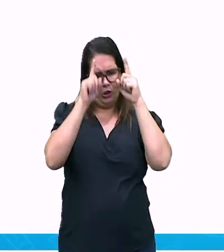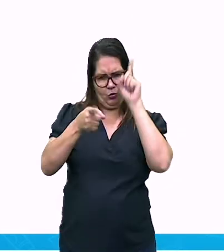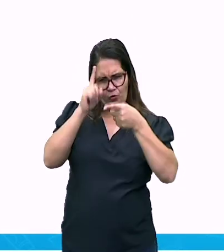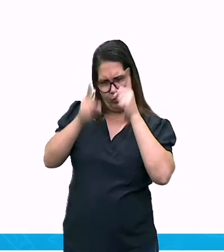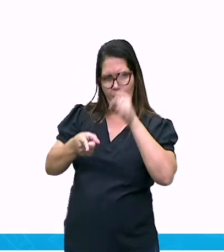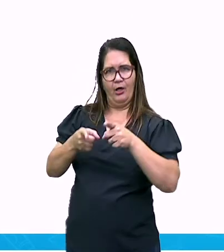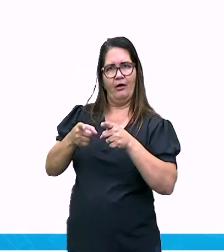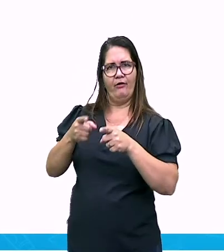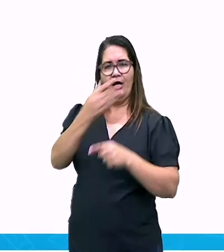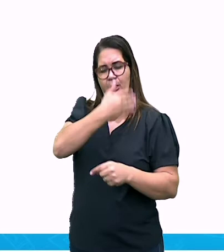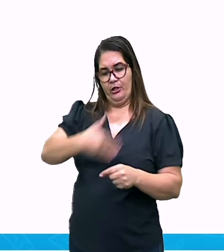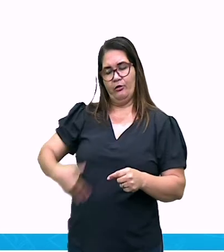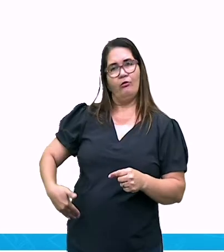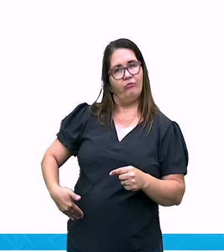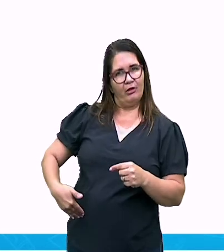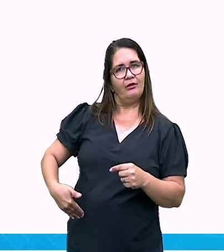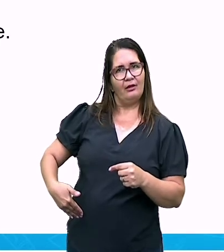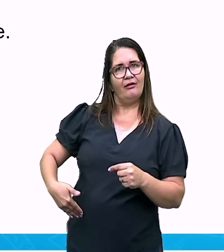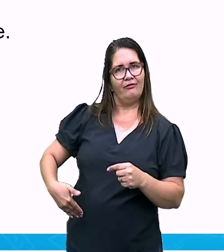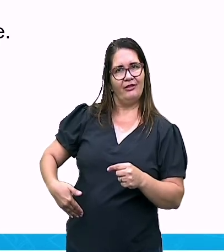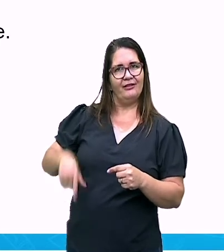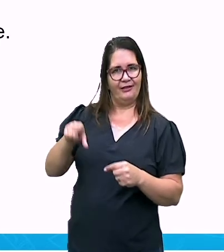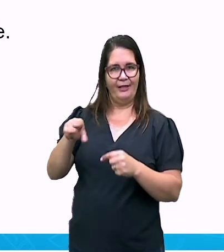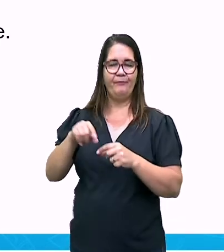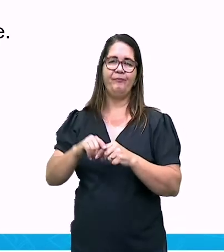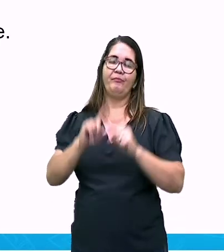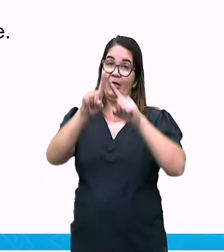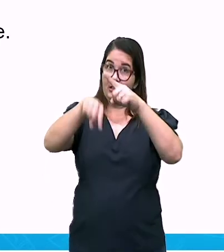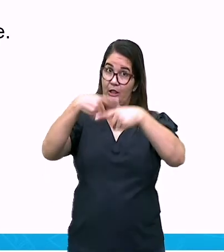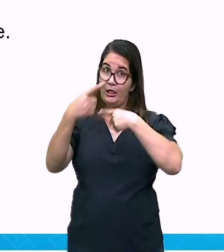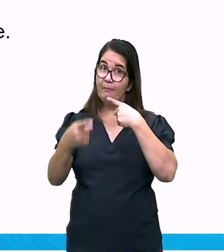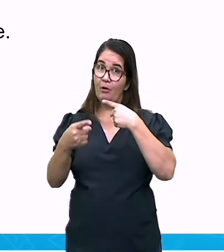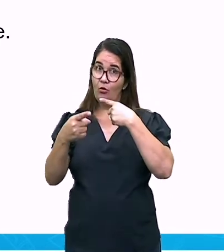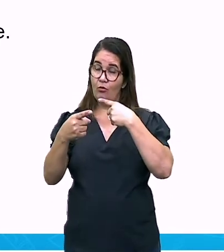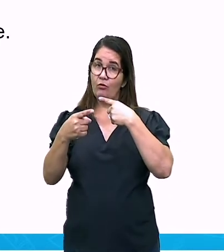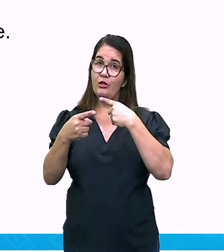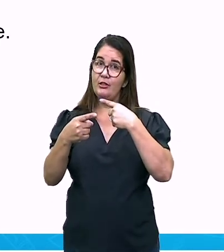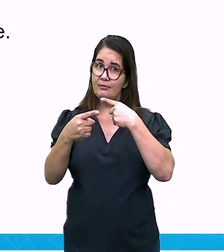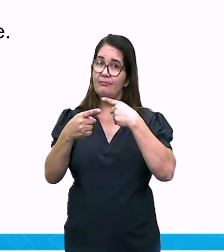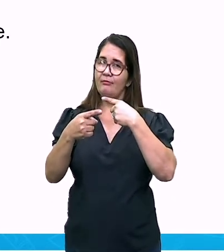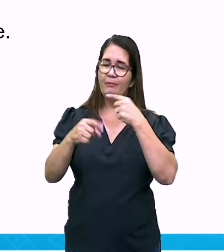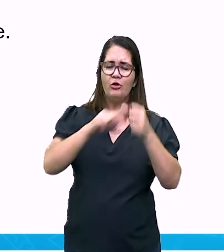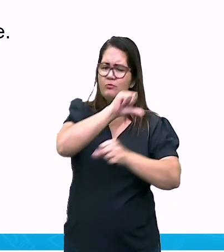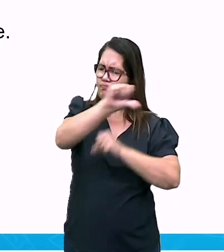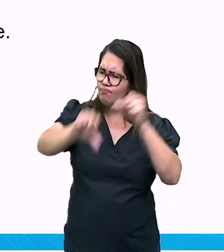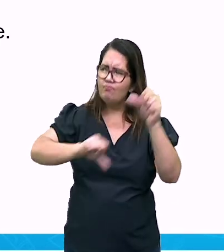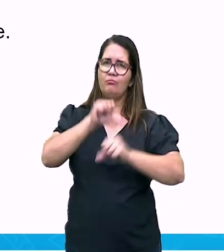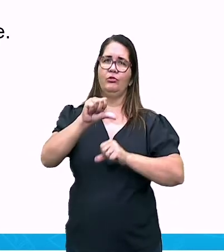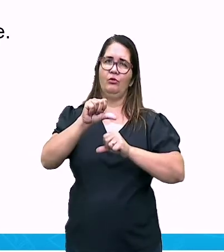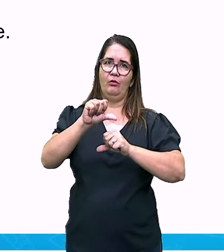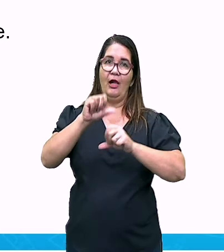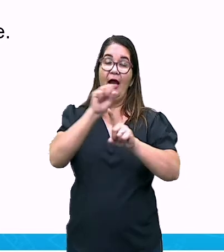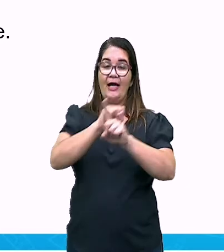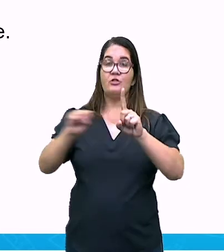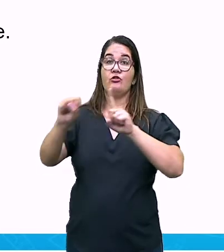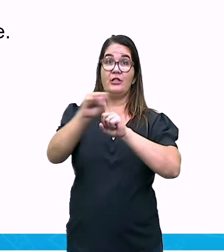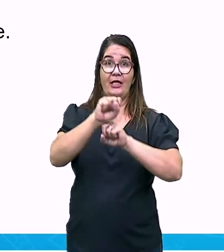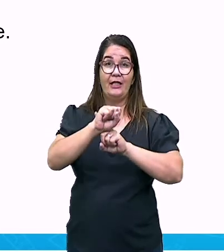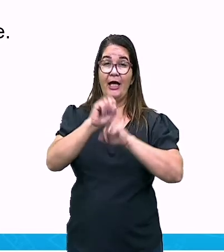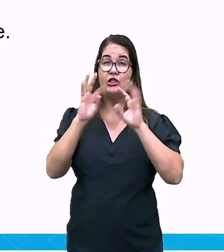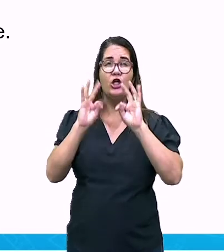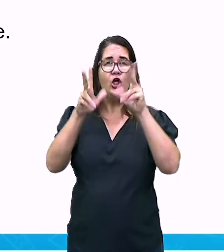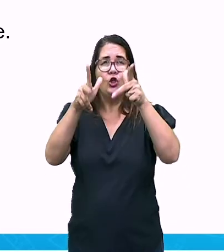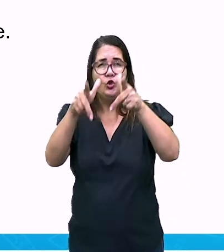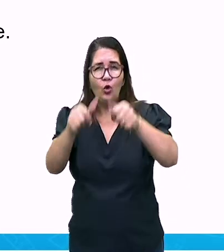começou o povo a poder participar. Vamos praticar um pouco disso tudo que nós falamos?